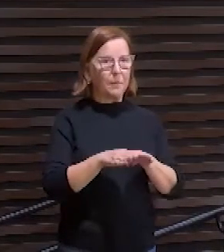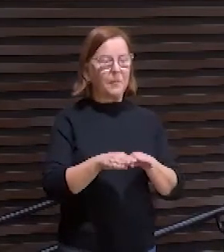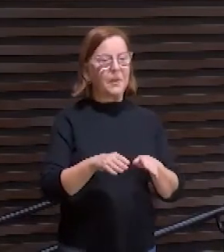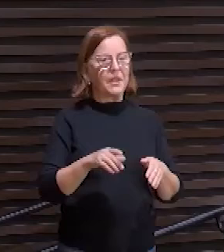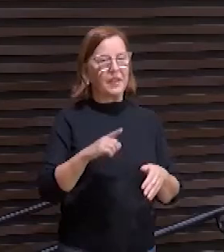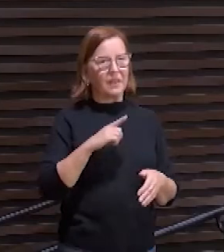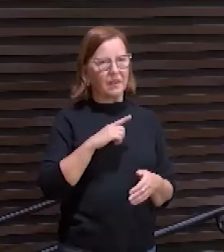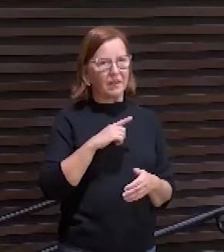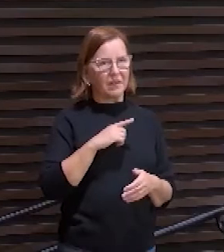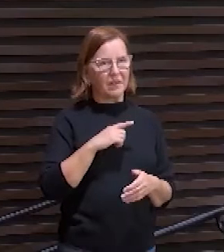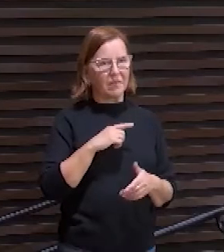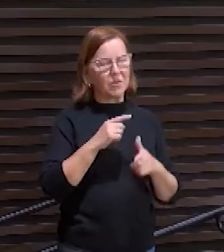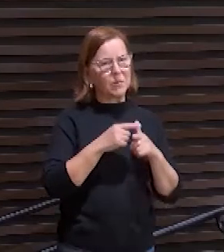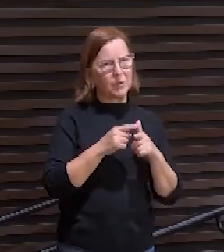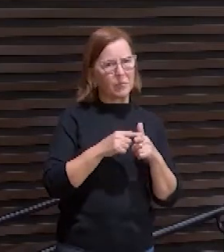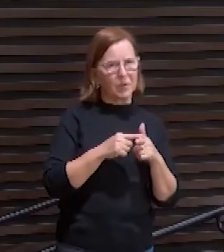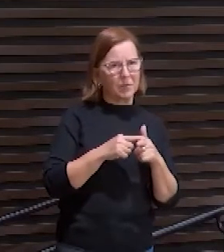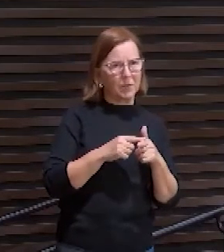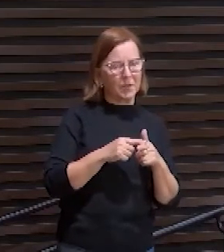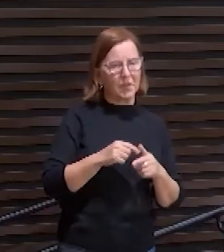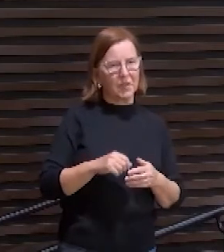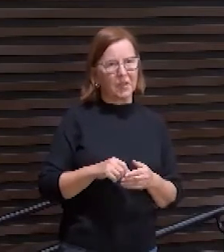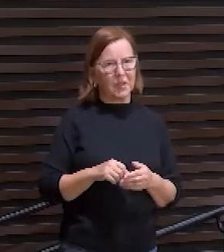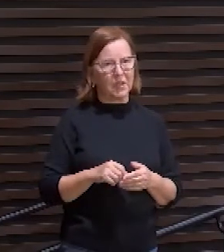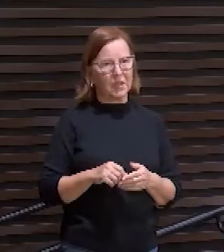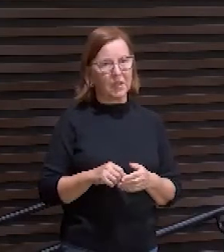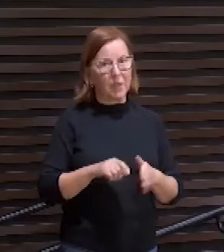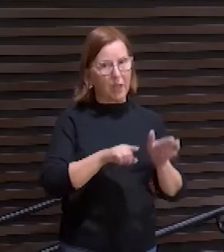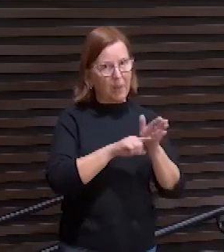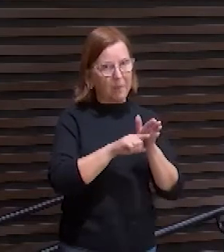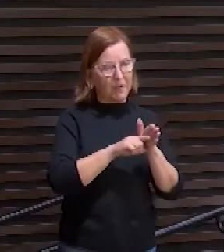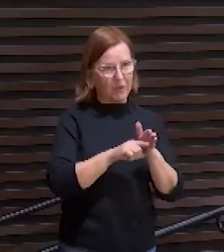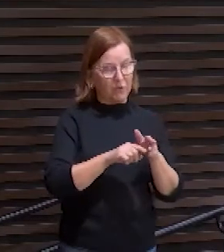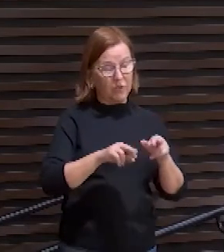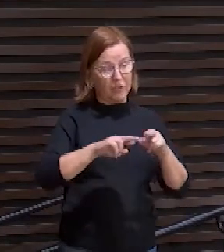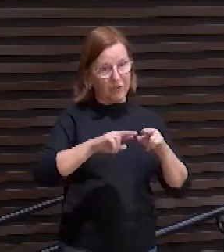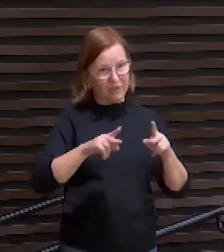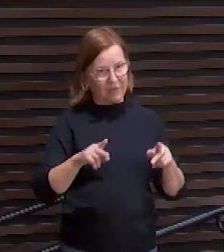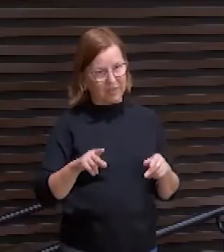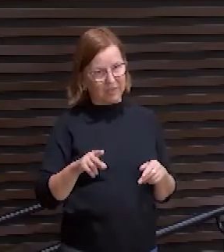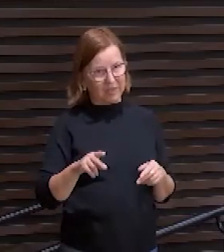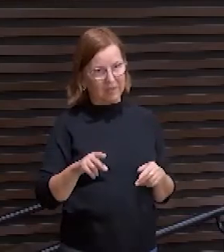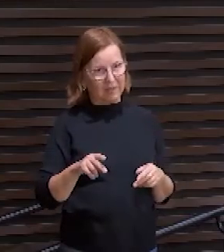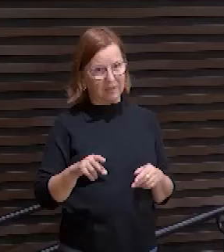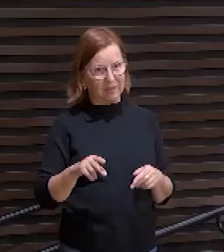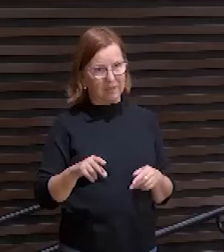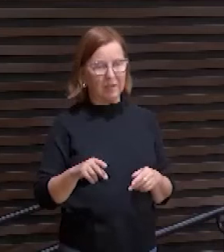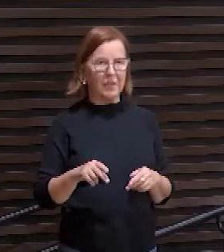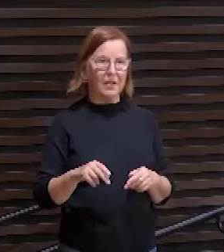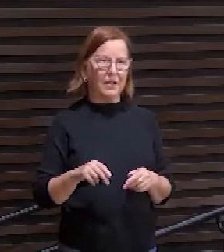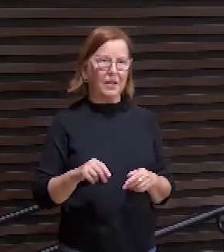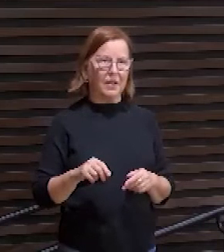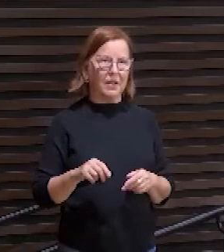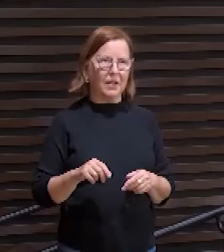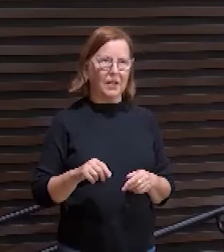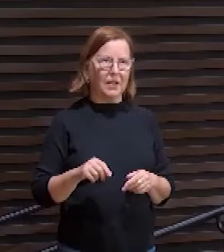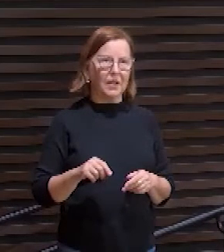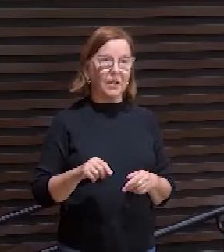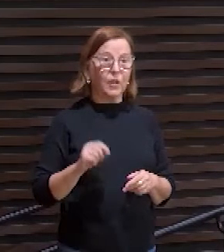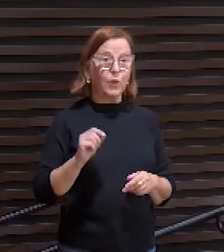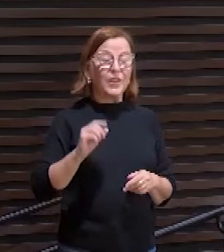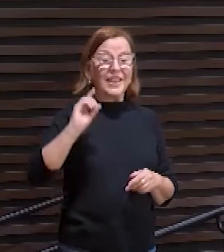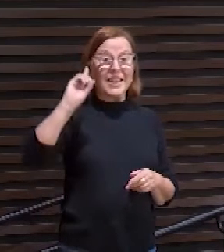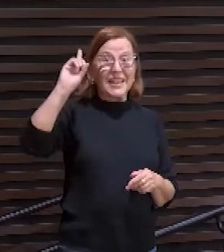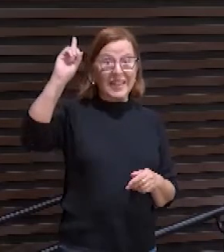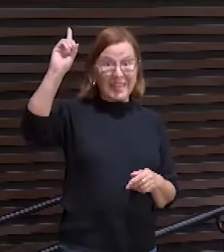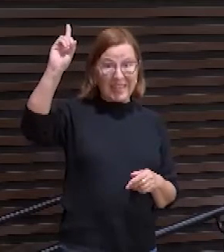O que eu devo fazer para a vida eterna é diferente de você questionar o que Deus precisa fazer para eu herdar a vida eterna.